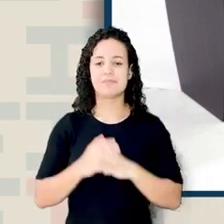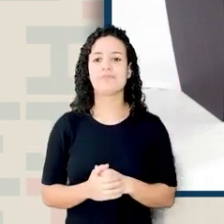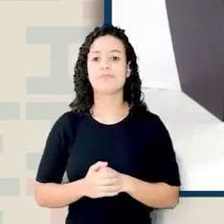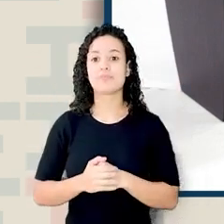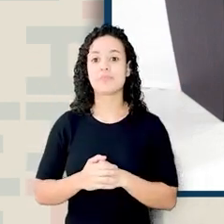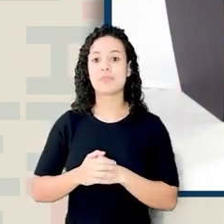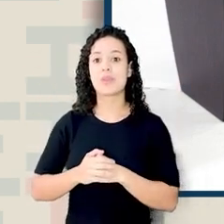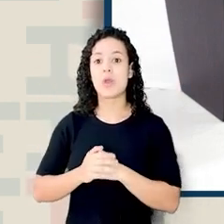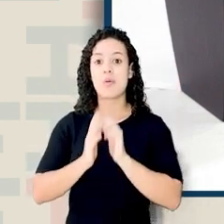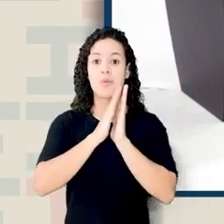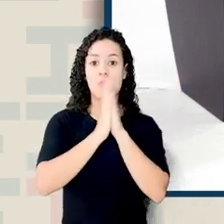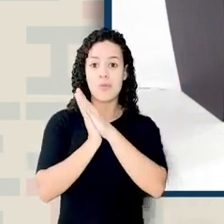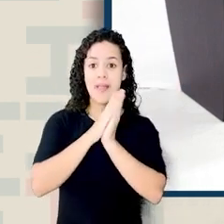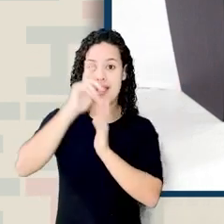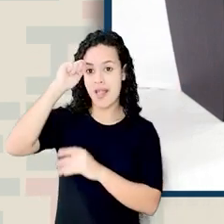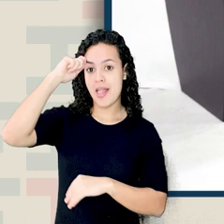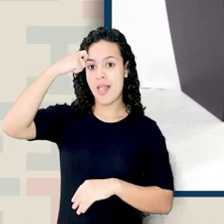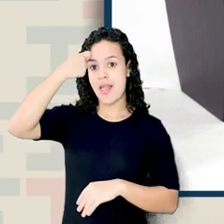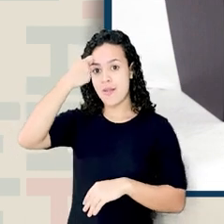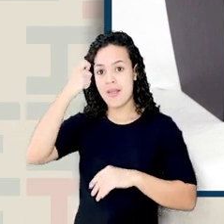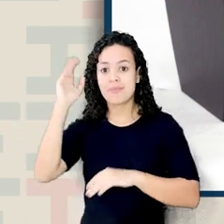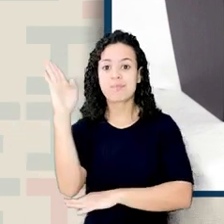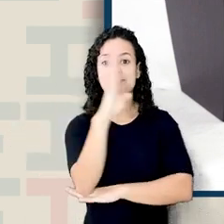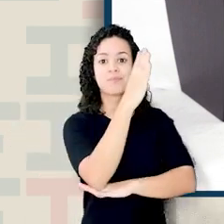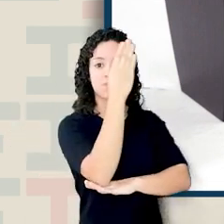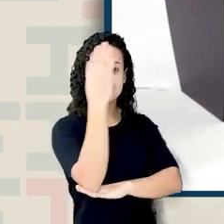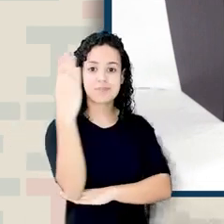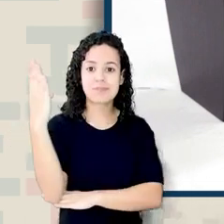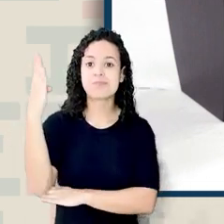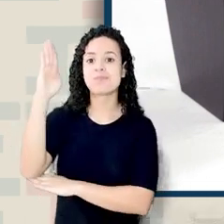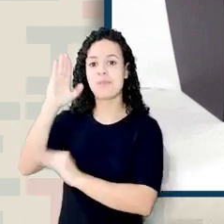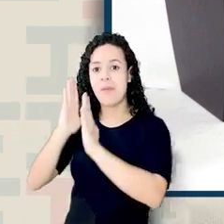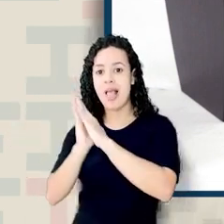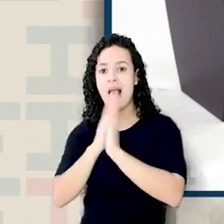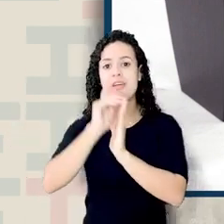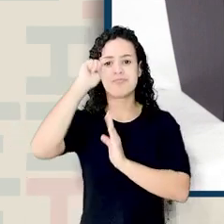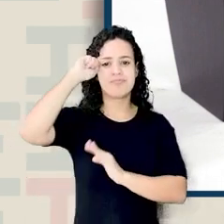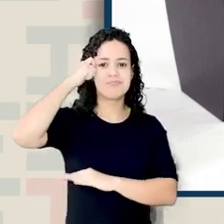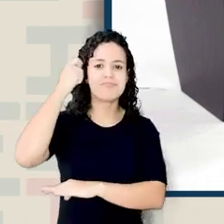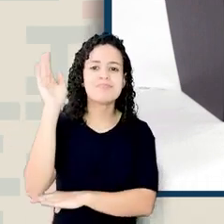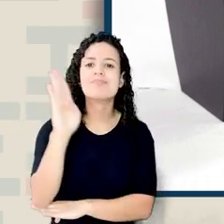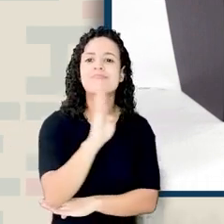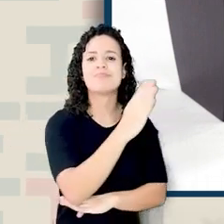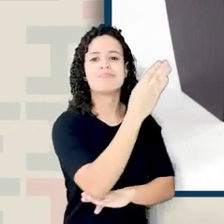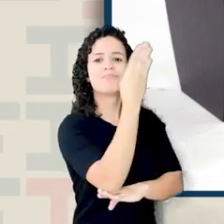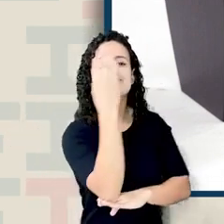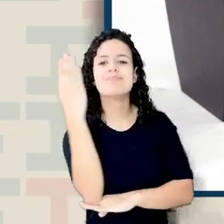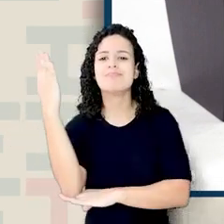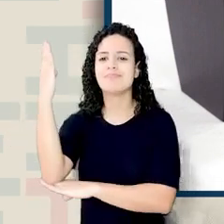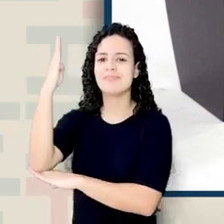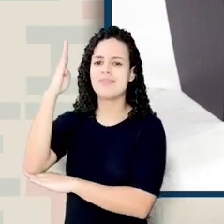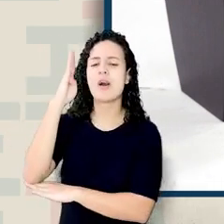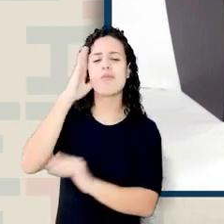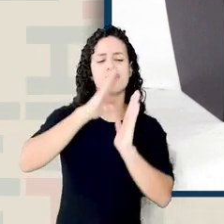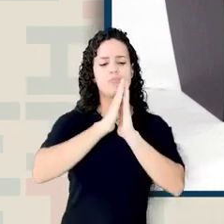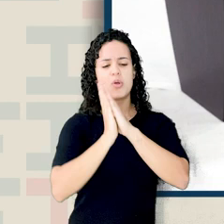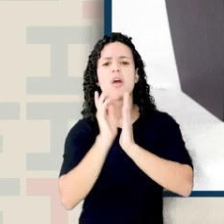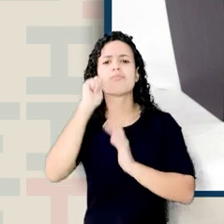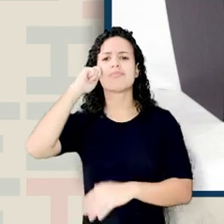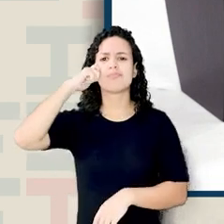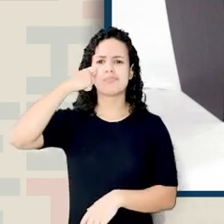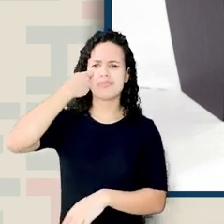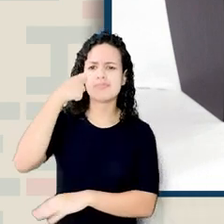Boneca preta do maracatu, boneca preta do maracatu, boneca preta